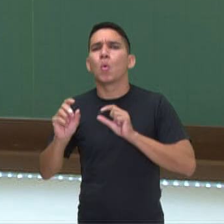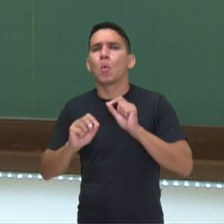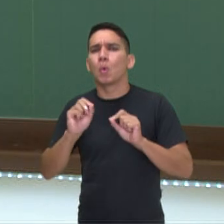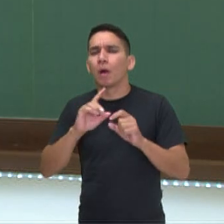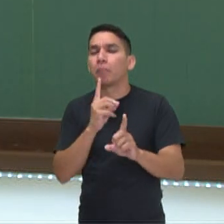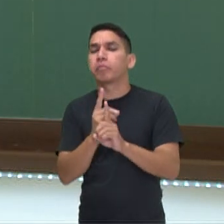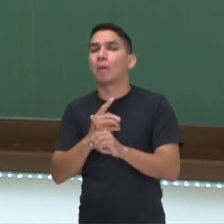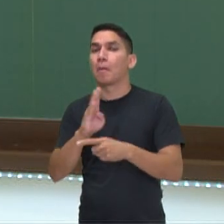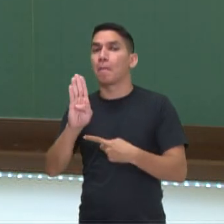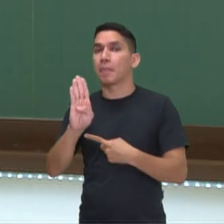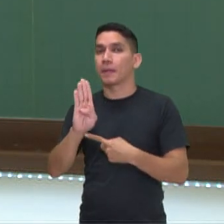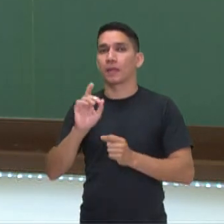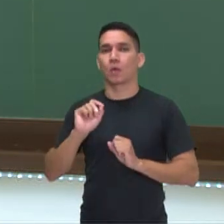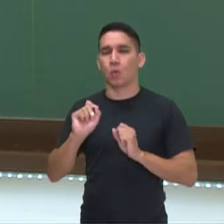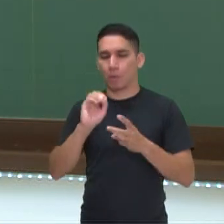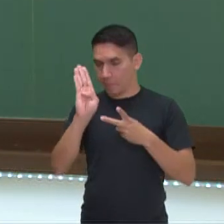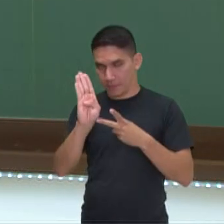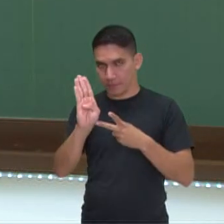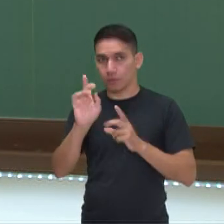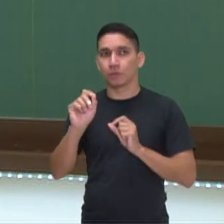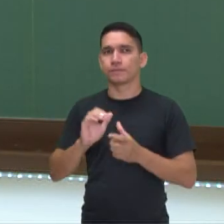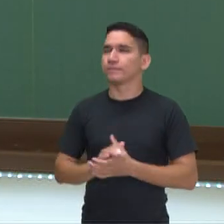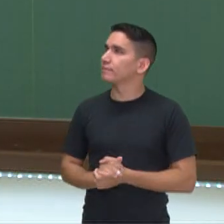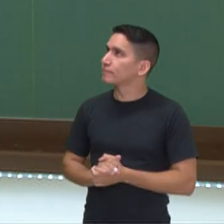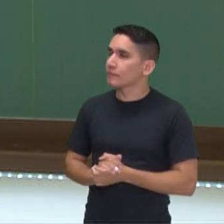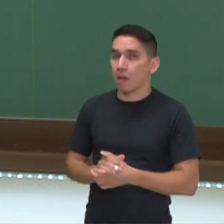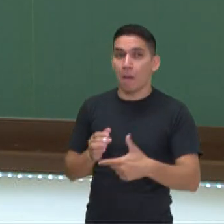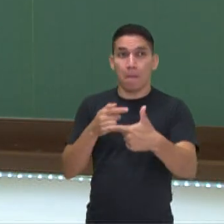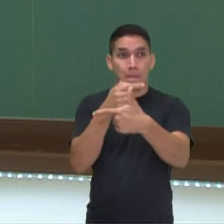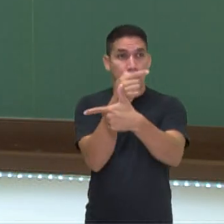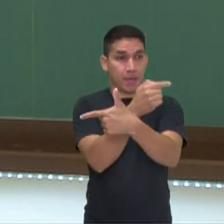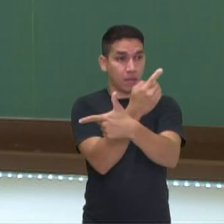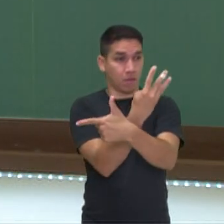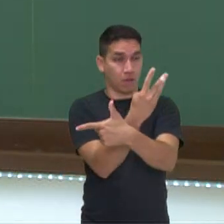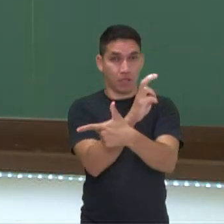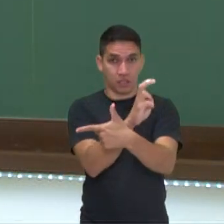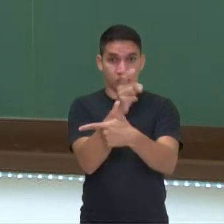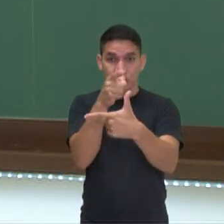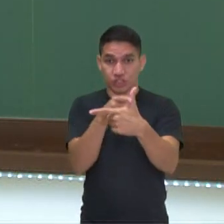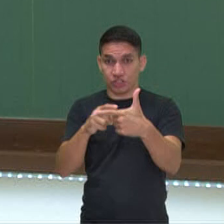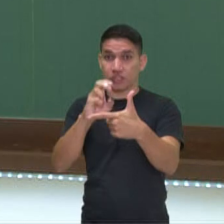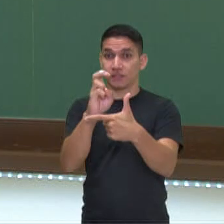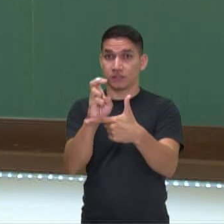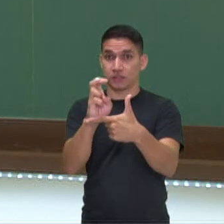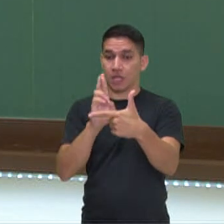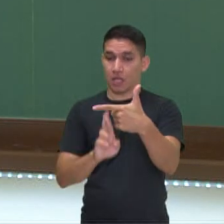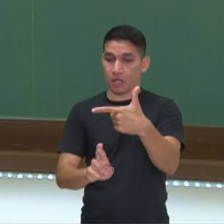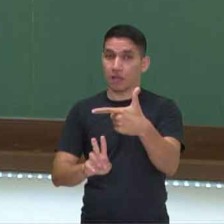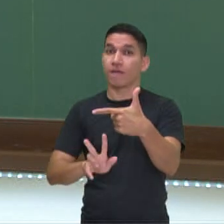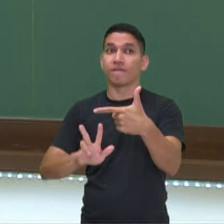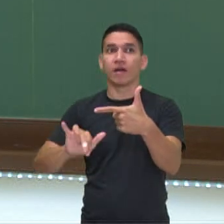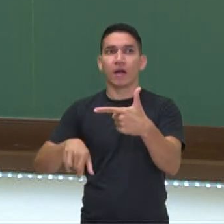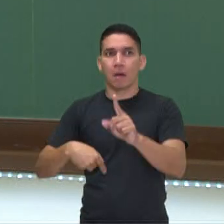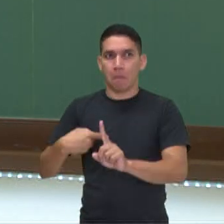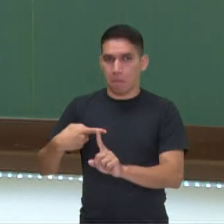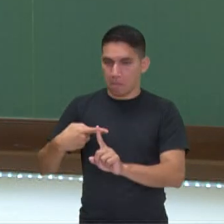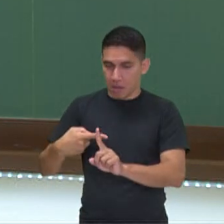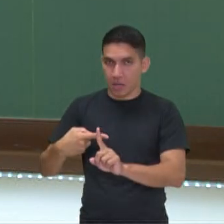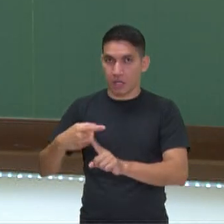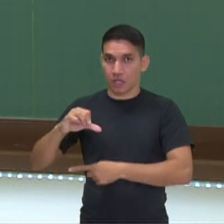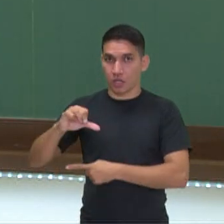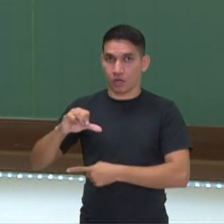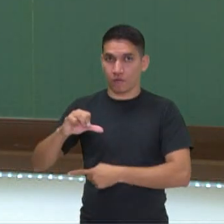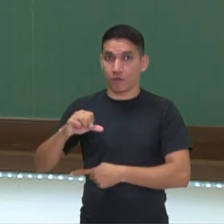nós temos menos 45 dividido por menos 5. Nosso resultado vai ficar mais 9, já que